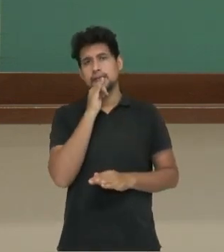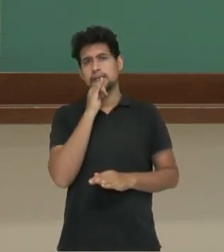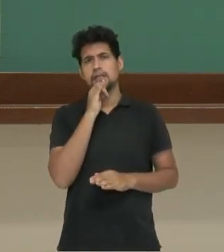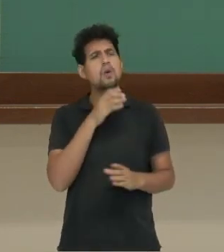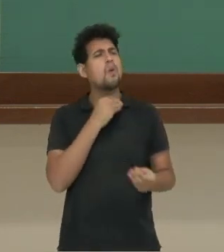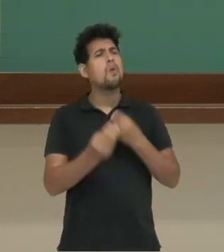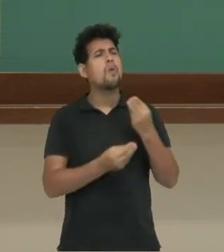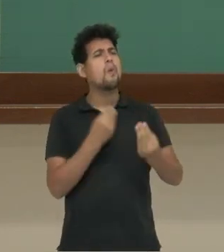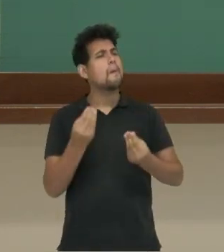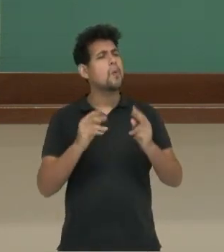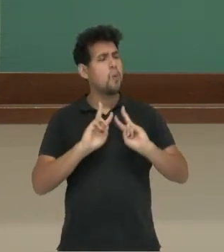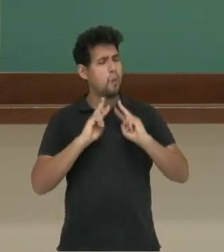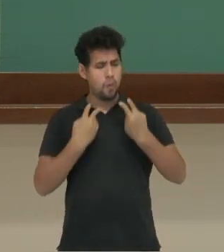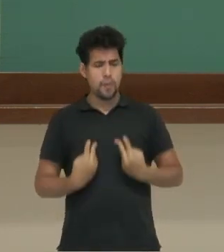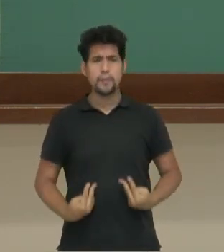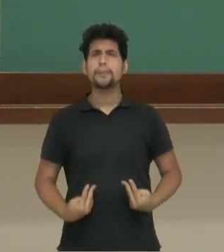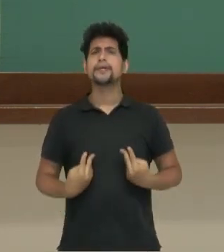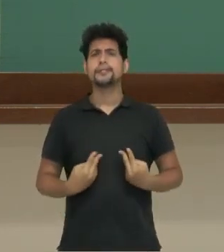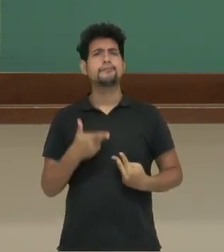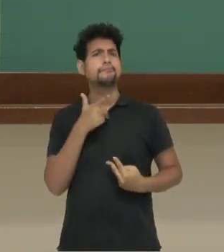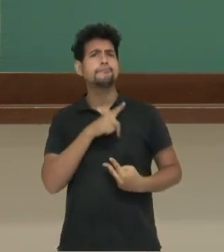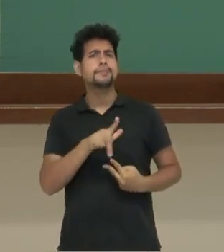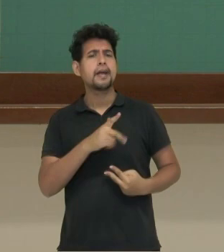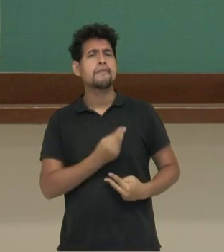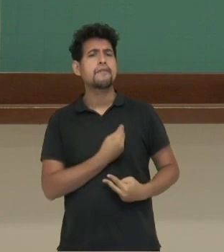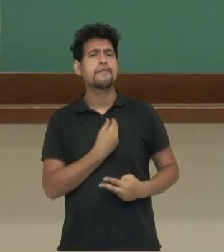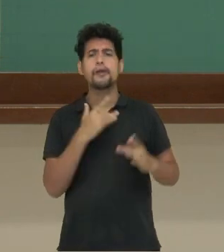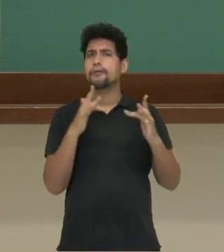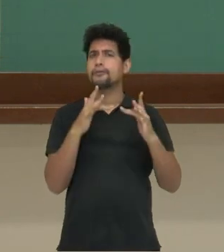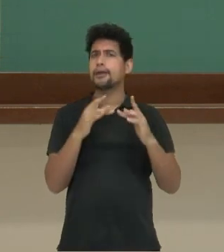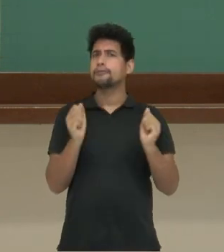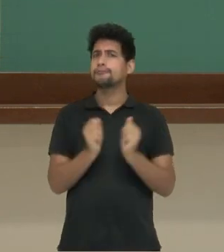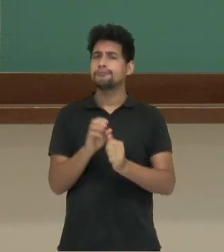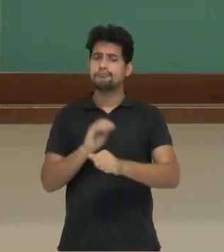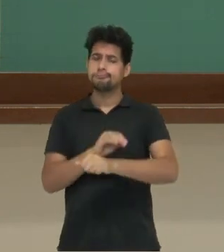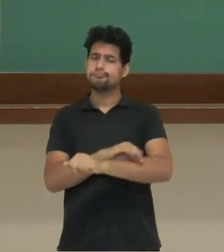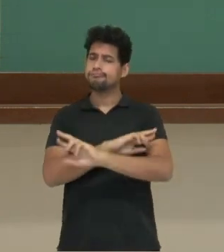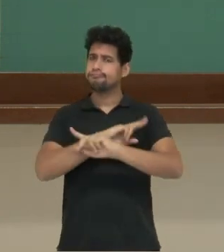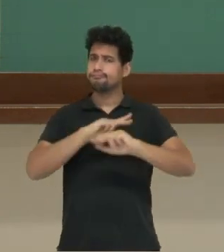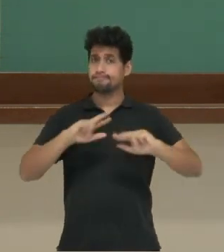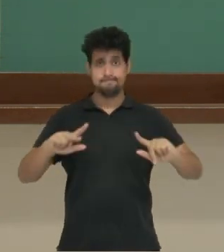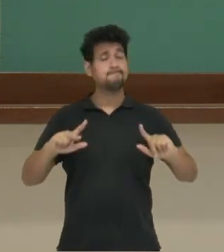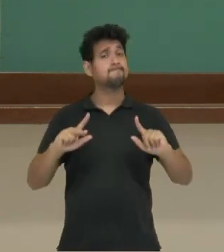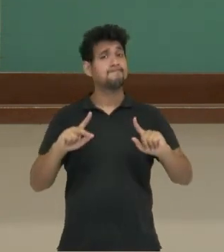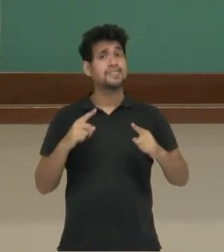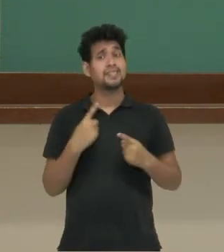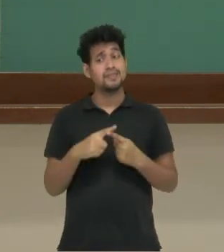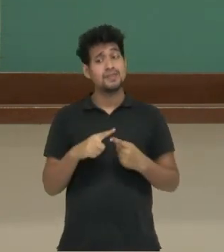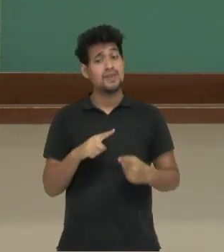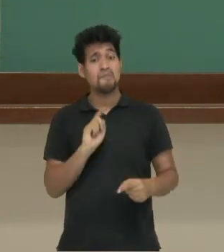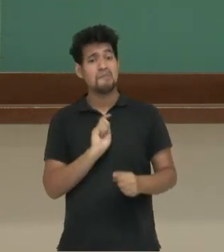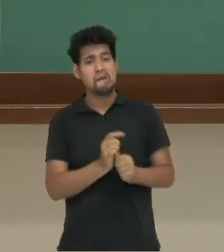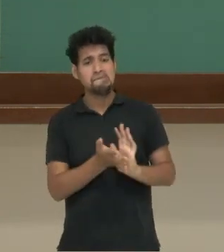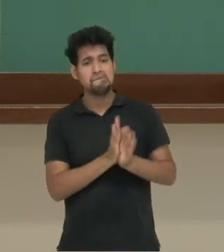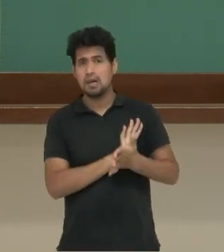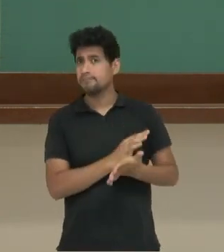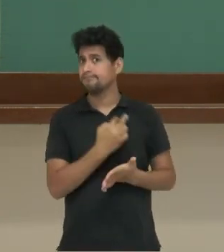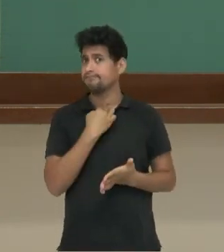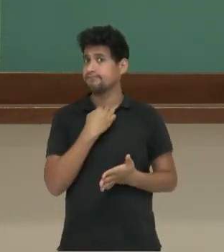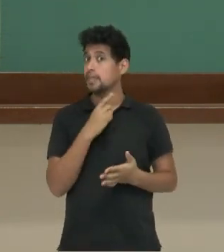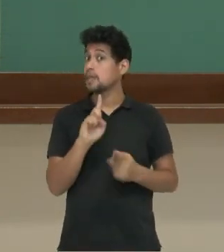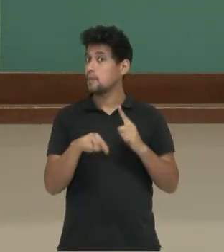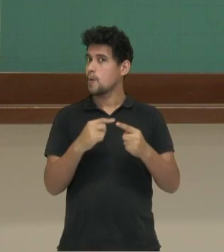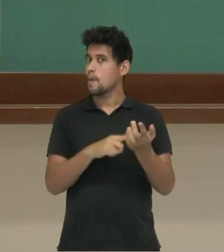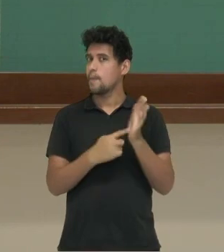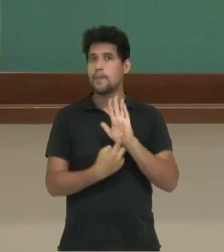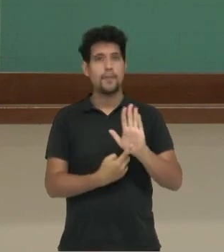como que os seres humanos vão conseguir conviver em harmonia, como que a gente vai interferir menos na vida desses animais. E não esqueça de mostrar para